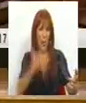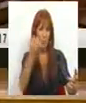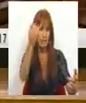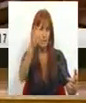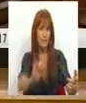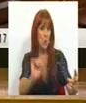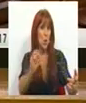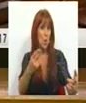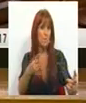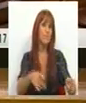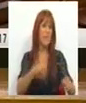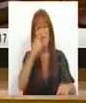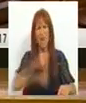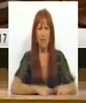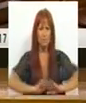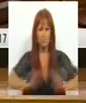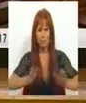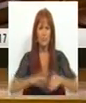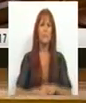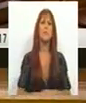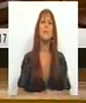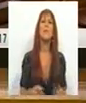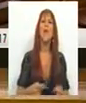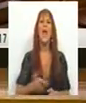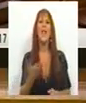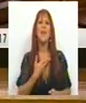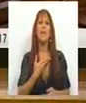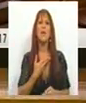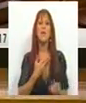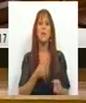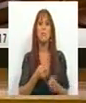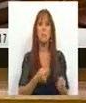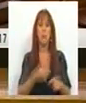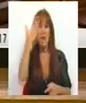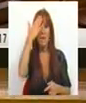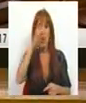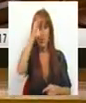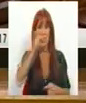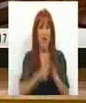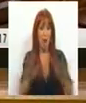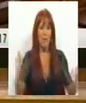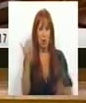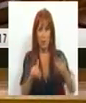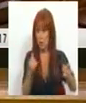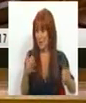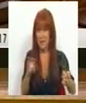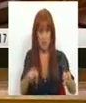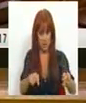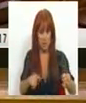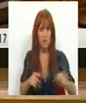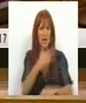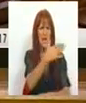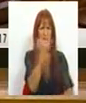erradas ou, se quiserem, falharam. A dívida, prevê o Governo, vai aumentar face a 2015, este ano,